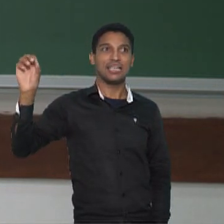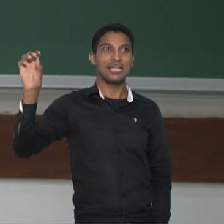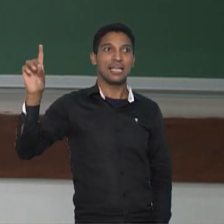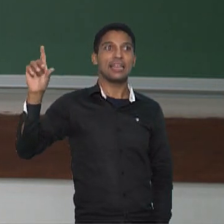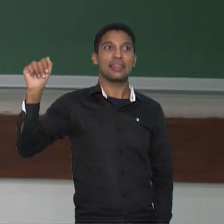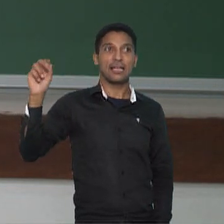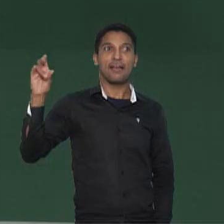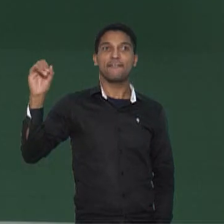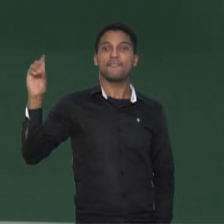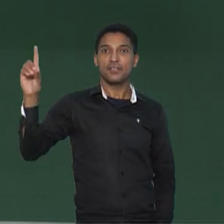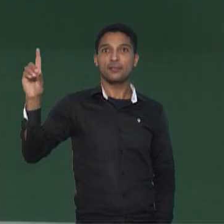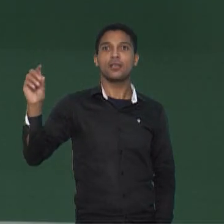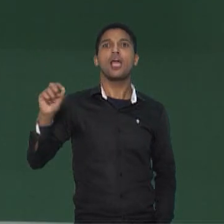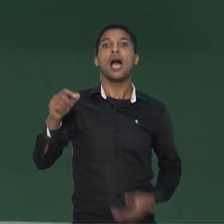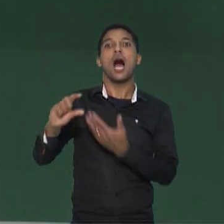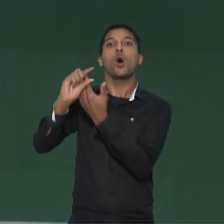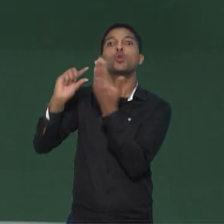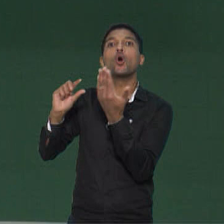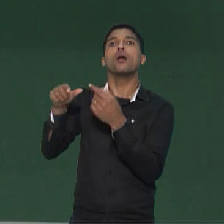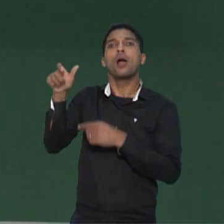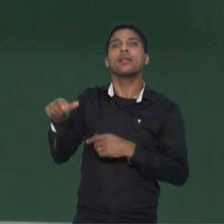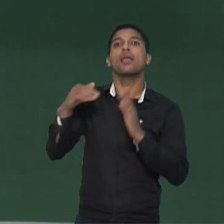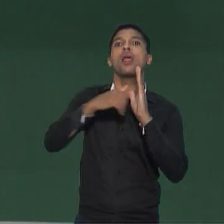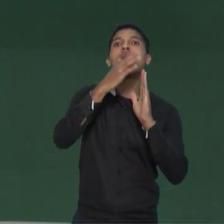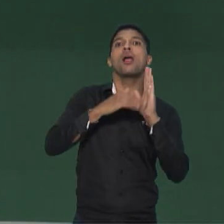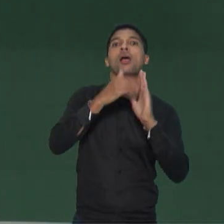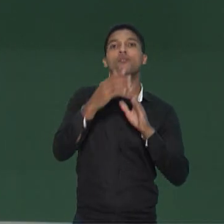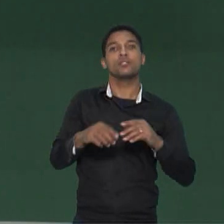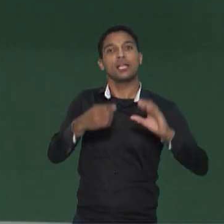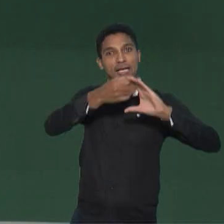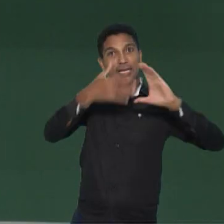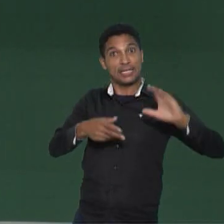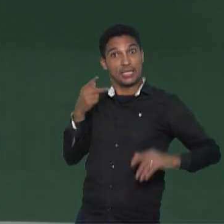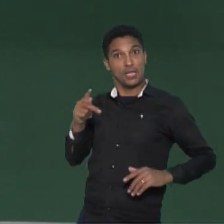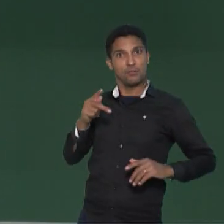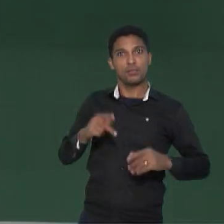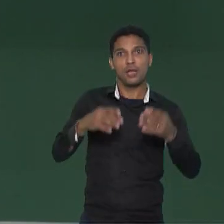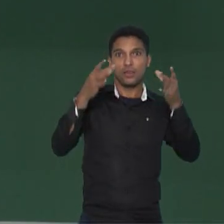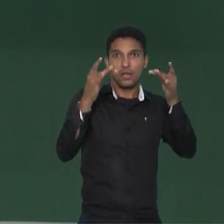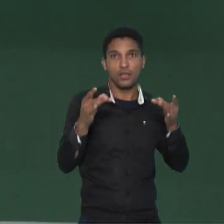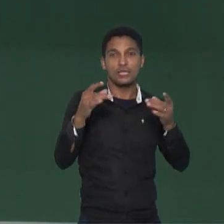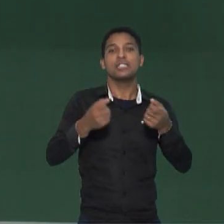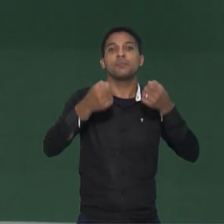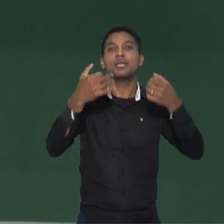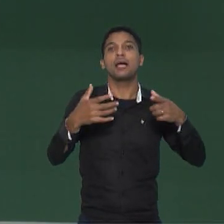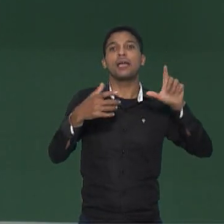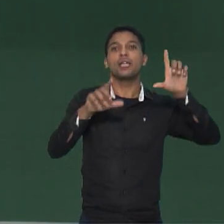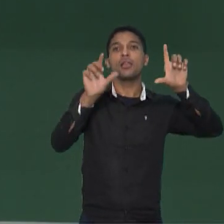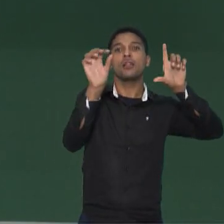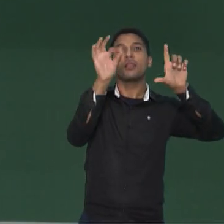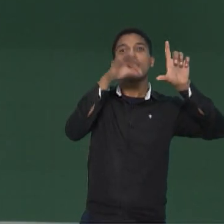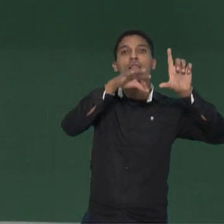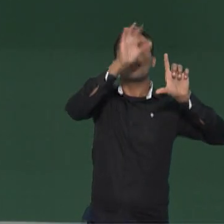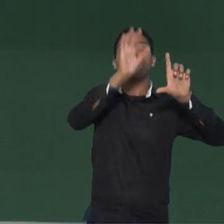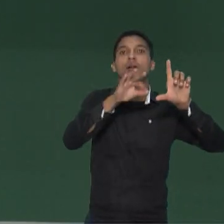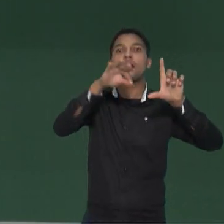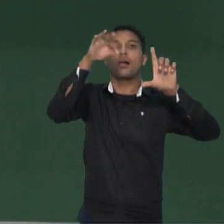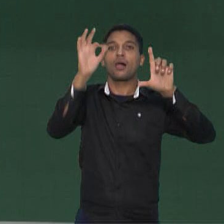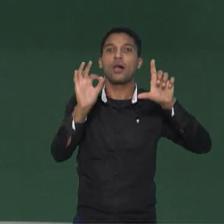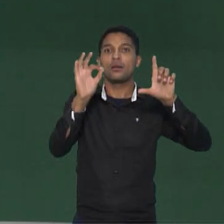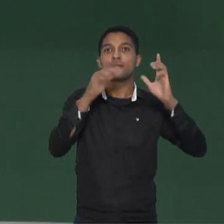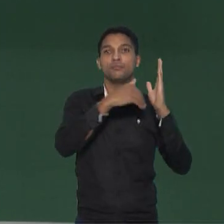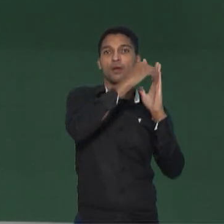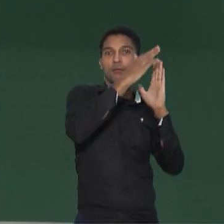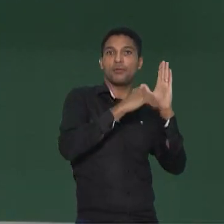de digitação ali. E breve histórico. Então você pode falar até sobre as obras dele. A gente falou bastante sobre a morte de Marat,